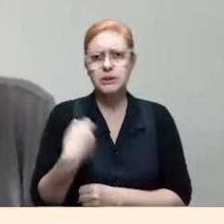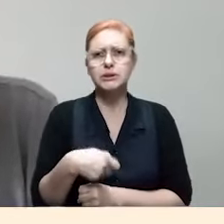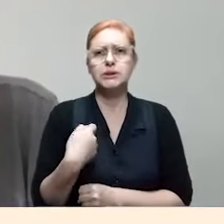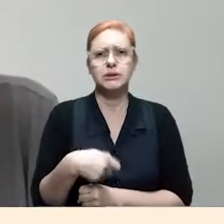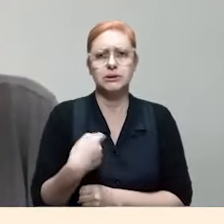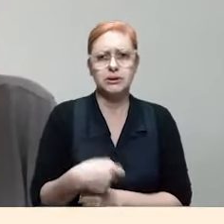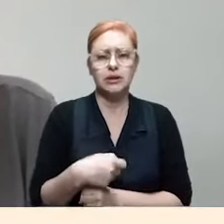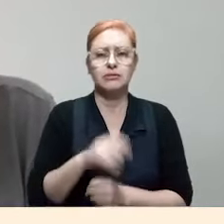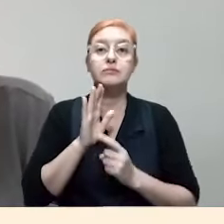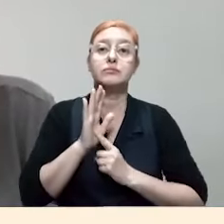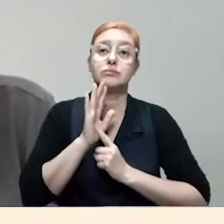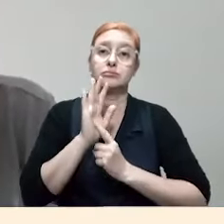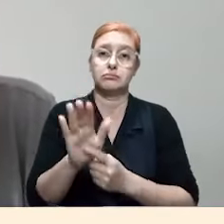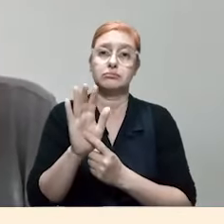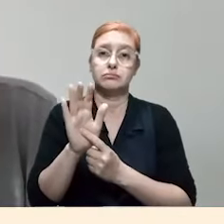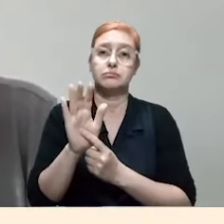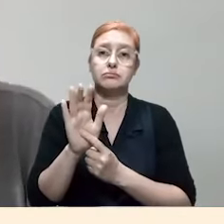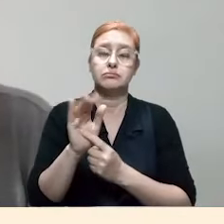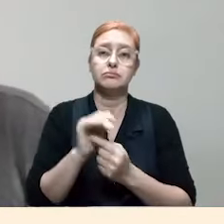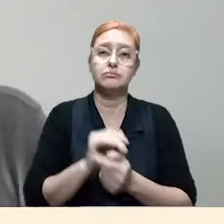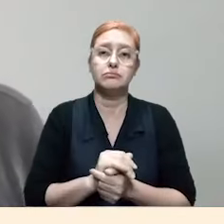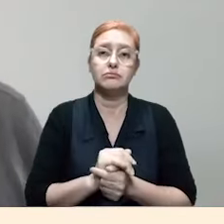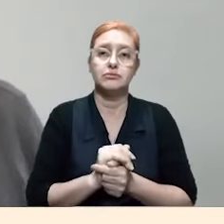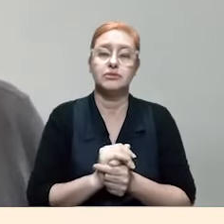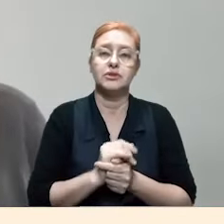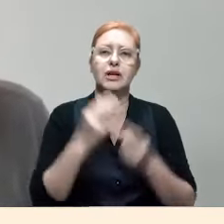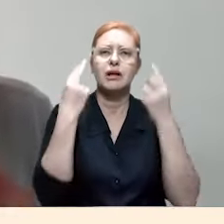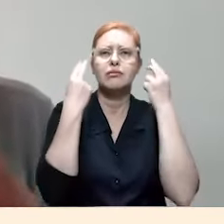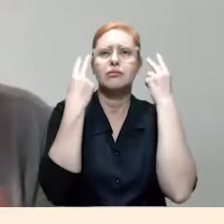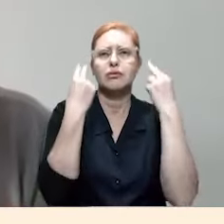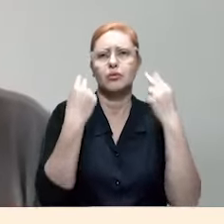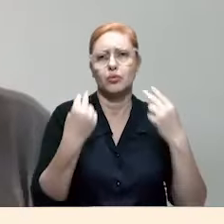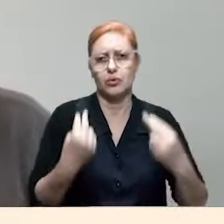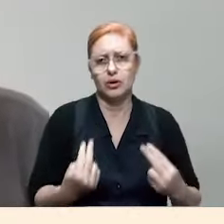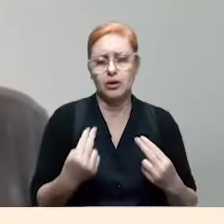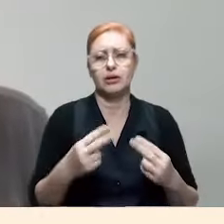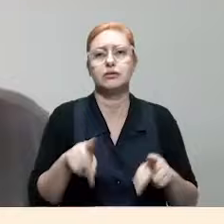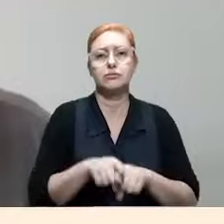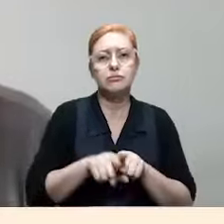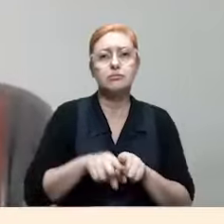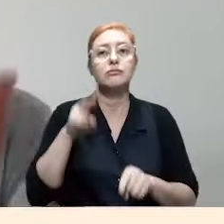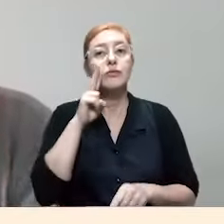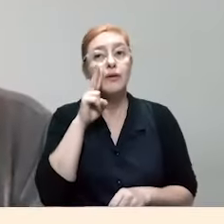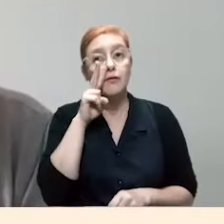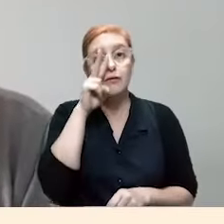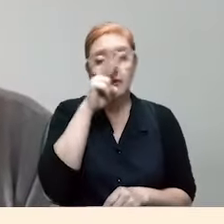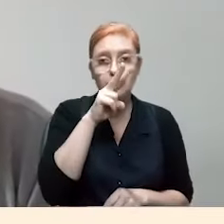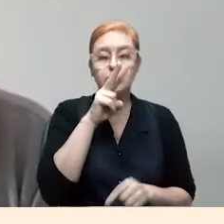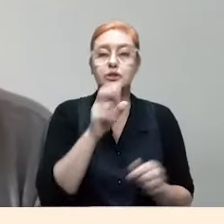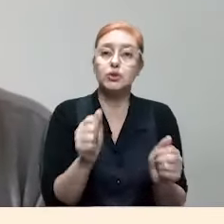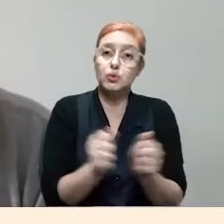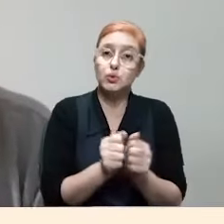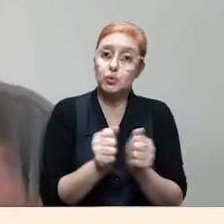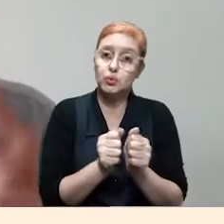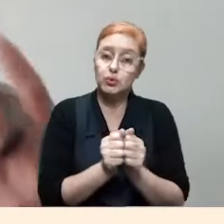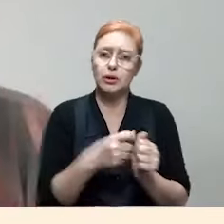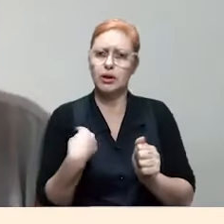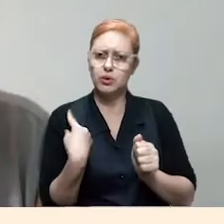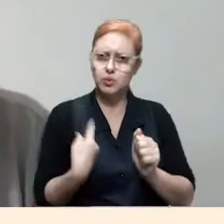importante, em 2002, era preciso mostrar